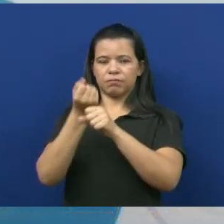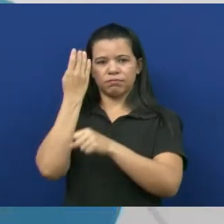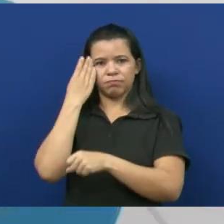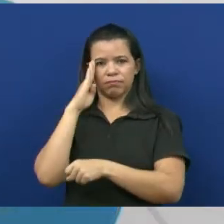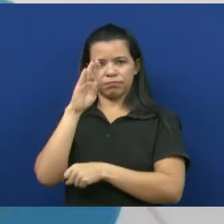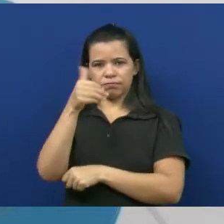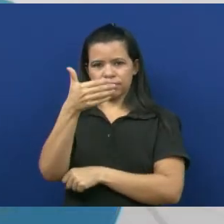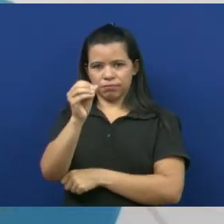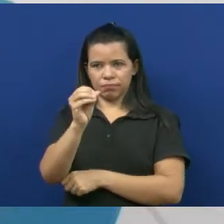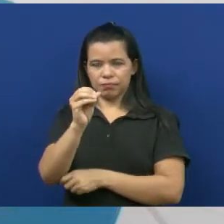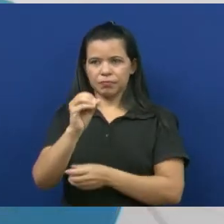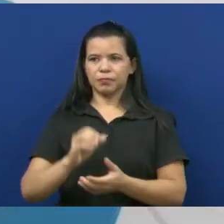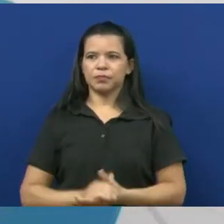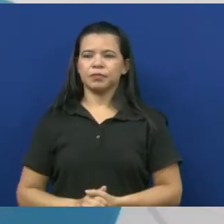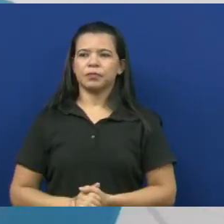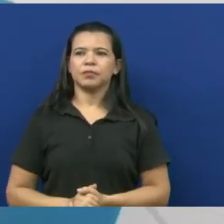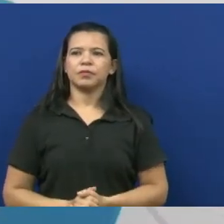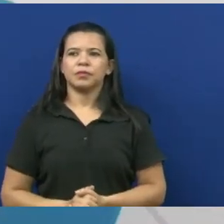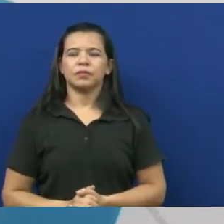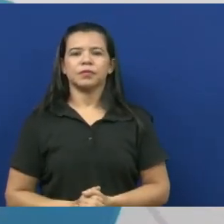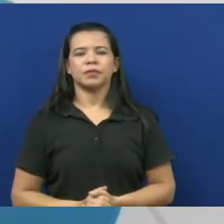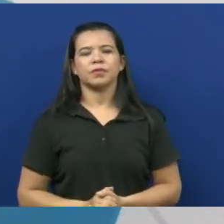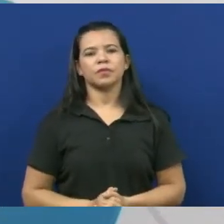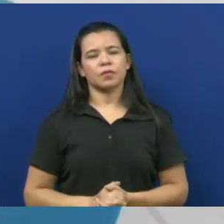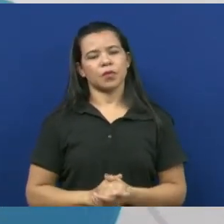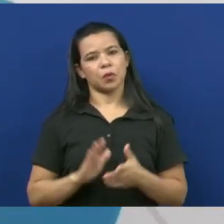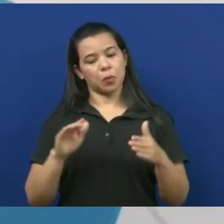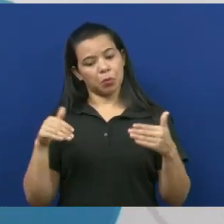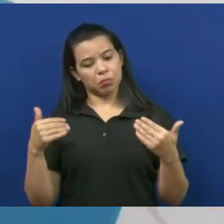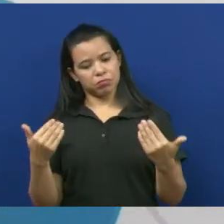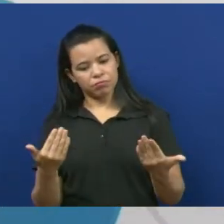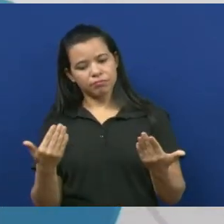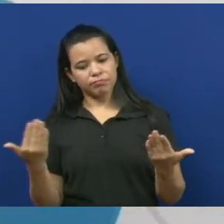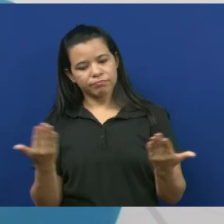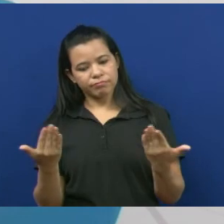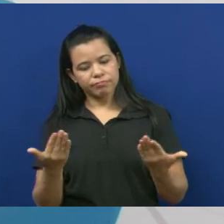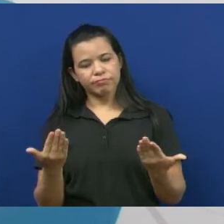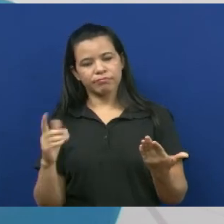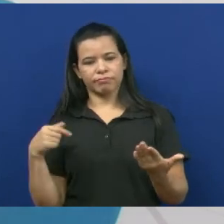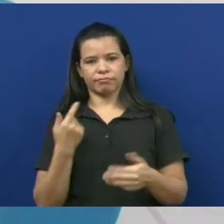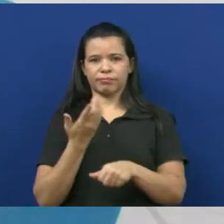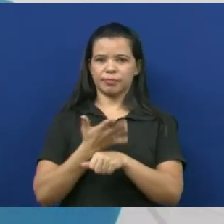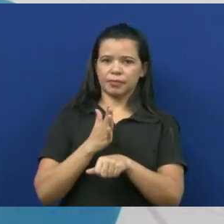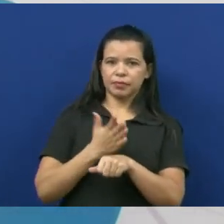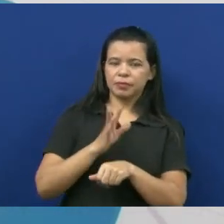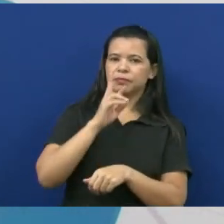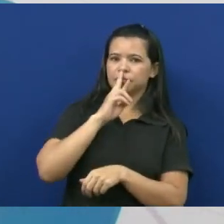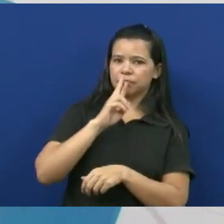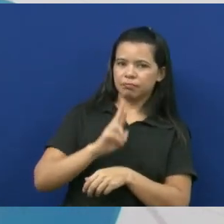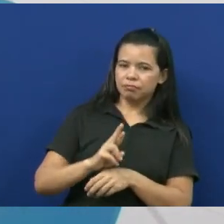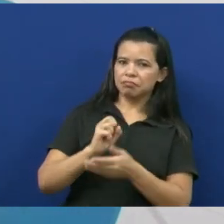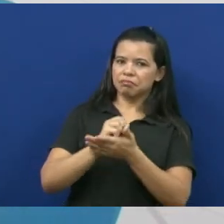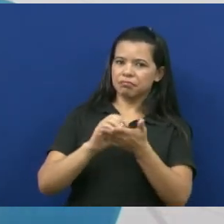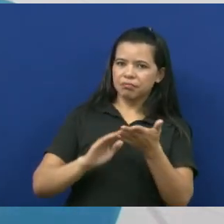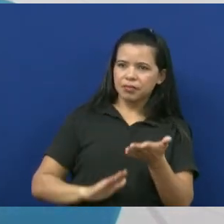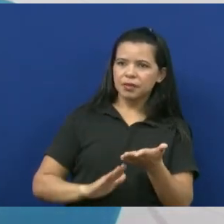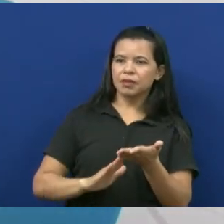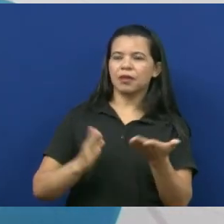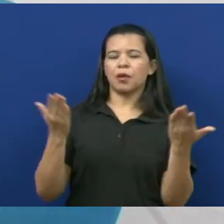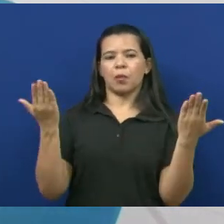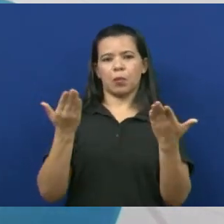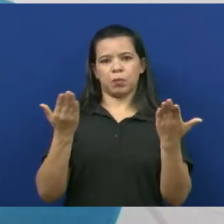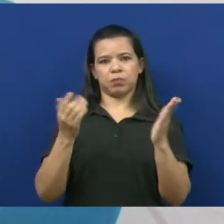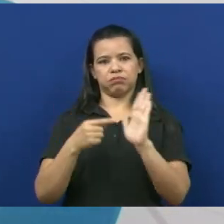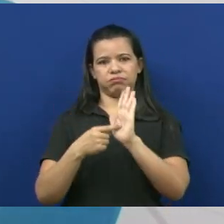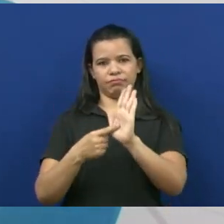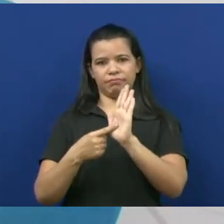nós terminamos agora o nosso conteúdo, né? Resolvemos aí uma questão sobre grandezas inversamente proporcionais. Na tabelinha aí que eu vou mostrar agora